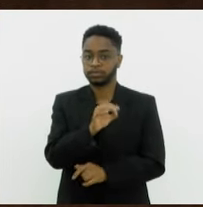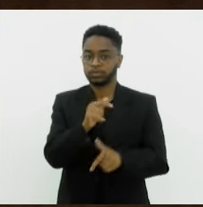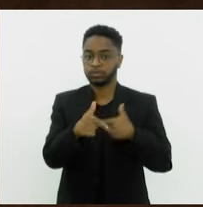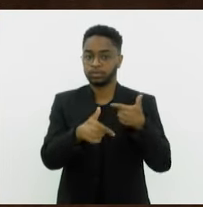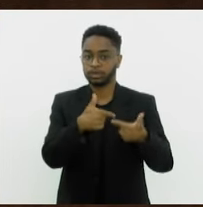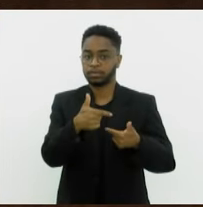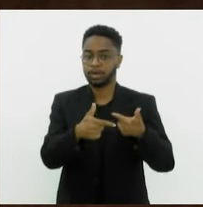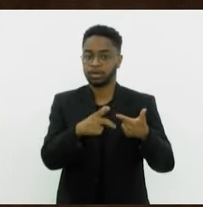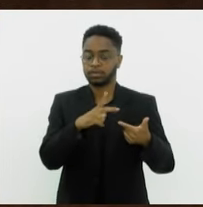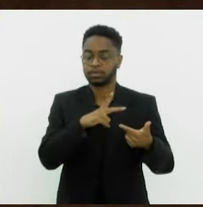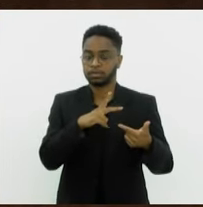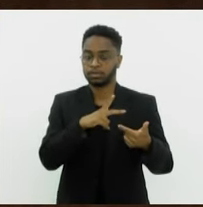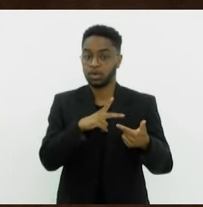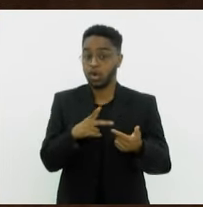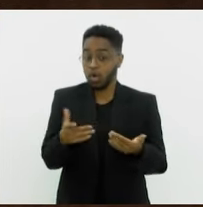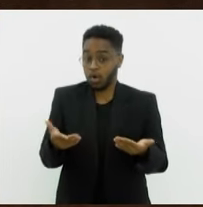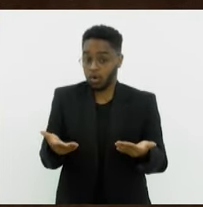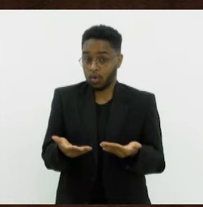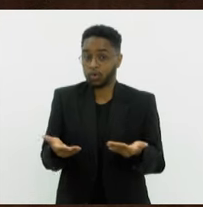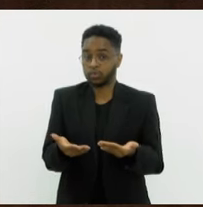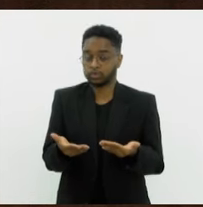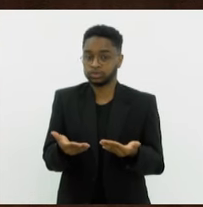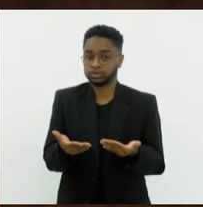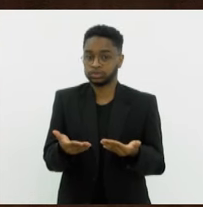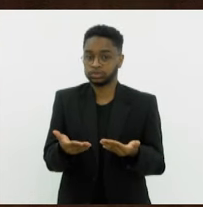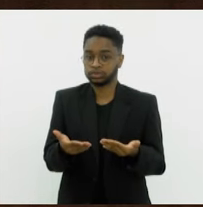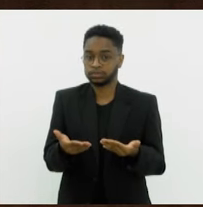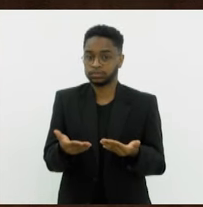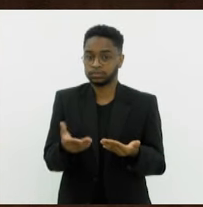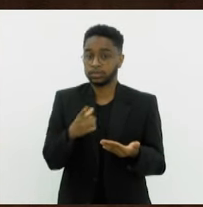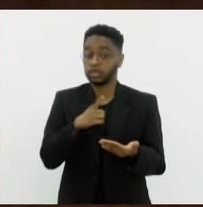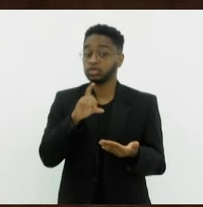pessoal. Hoje tem apenas